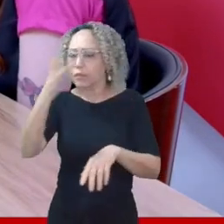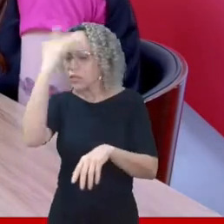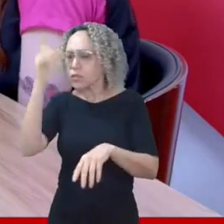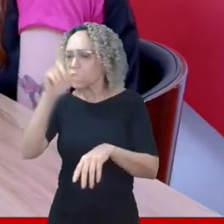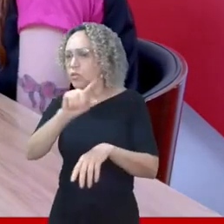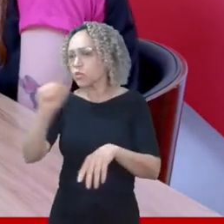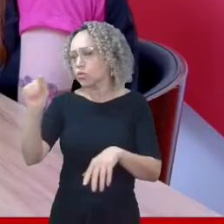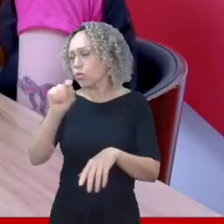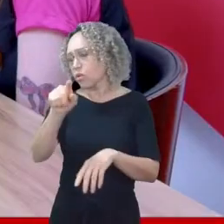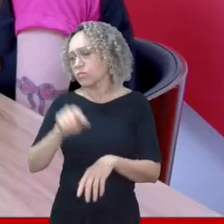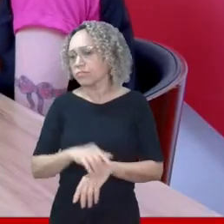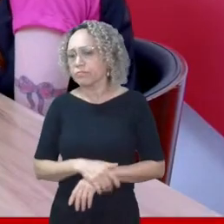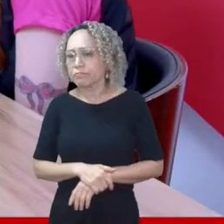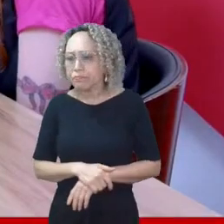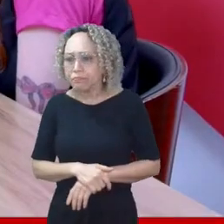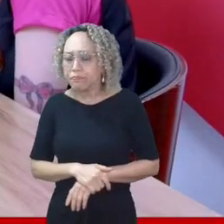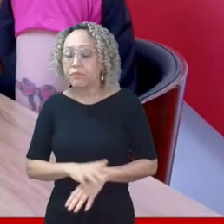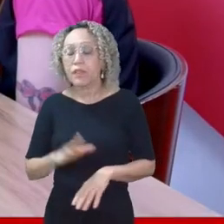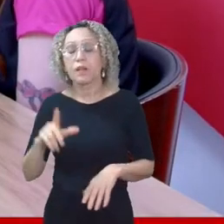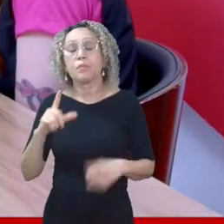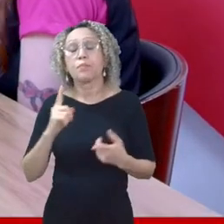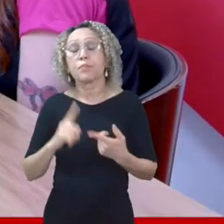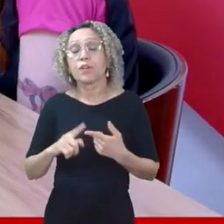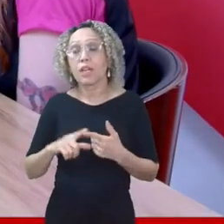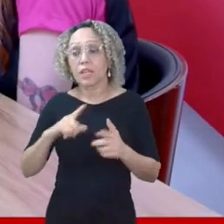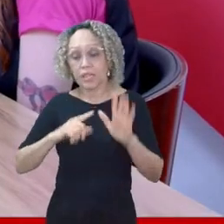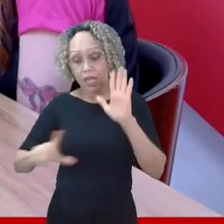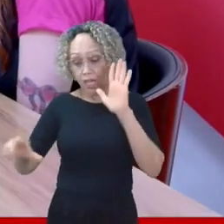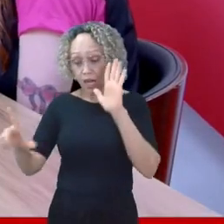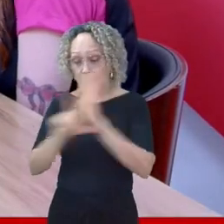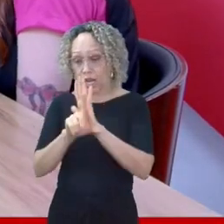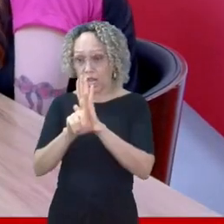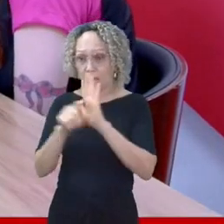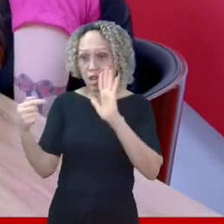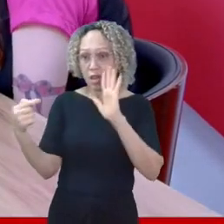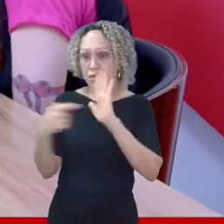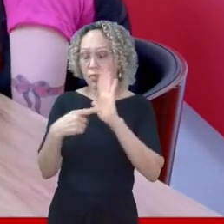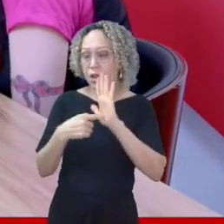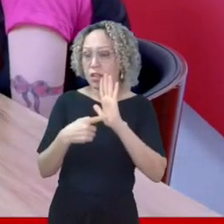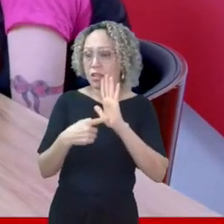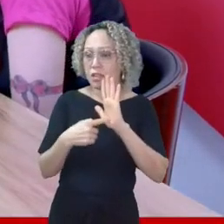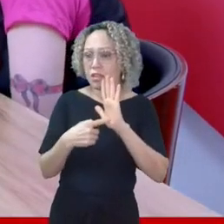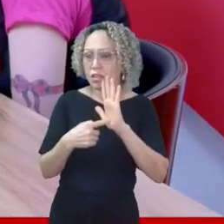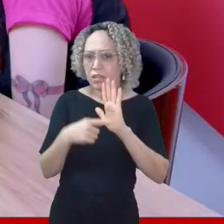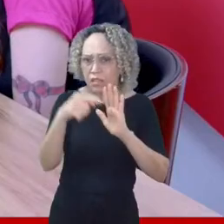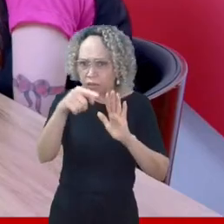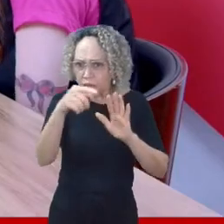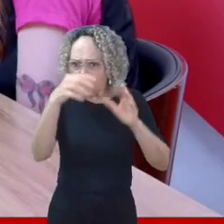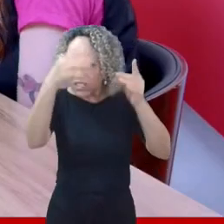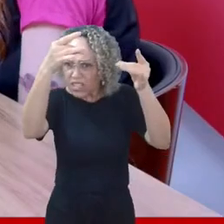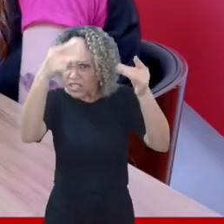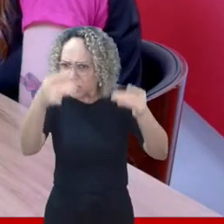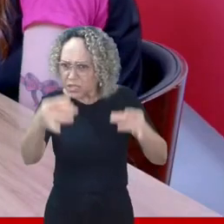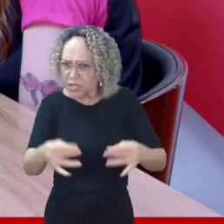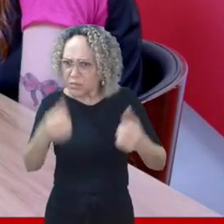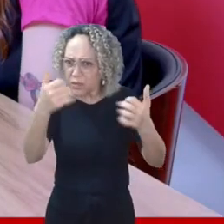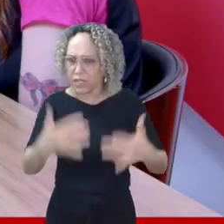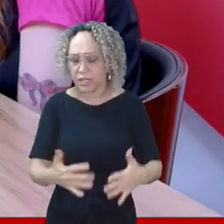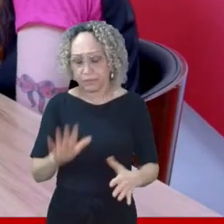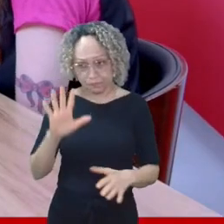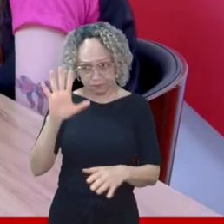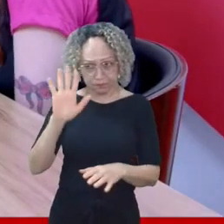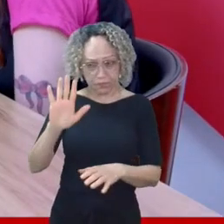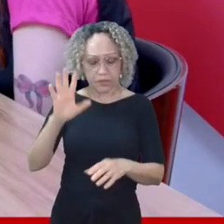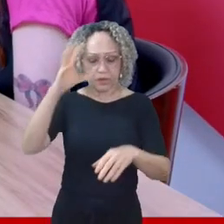religiosa. Porque existem leis para isso, né? Consegue detalhar para a gente? Então, dentro da